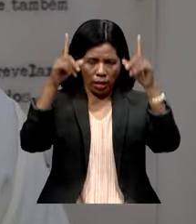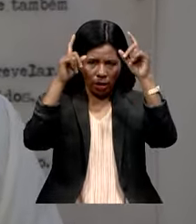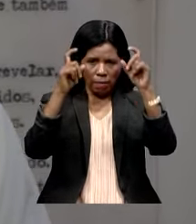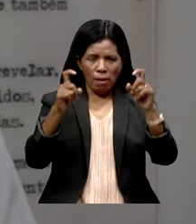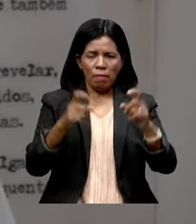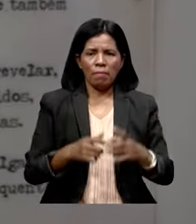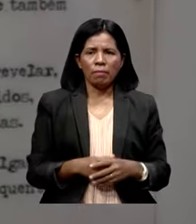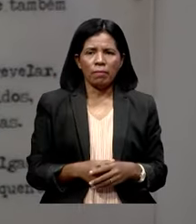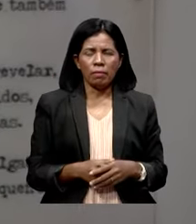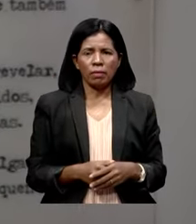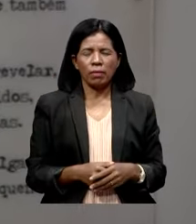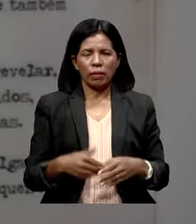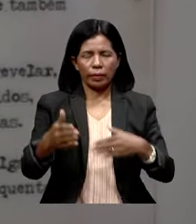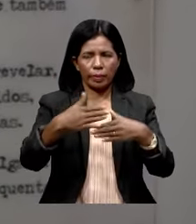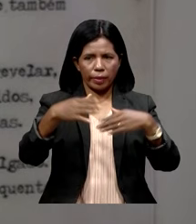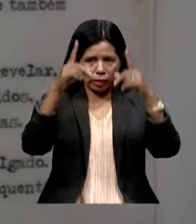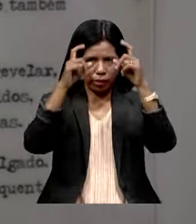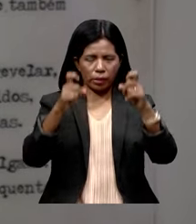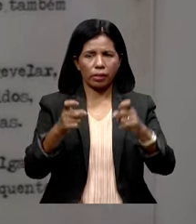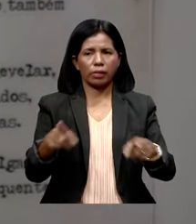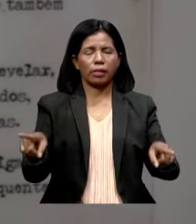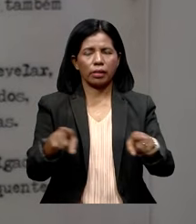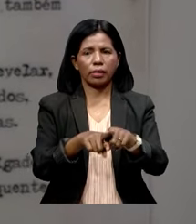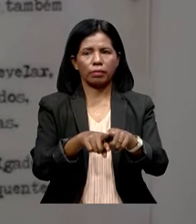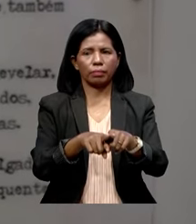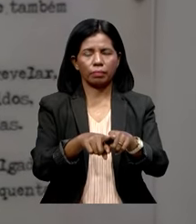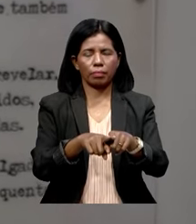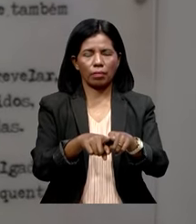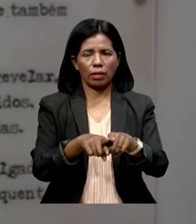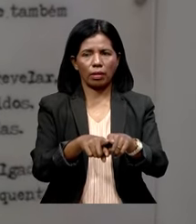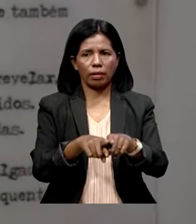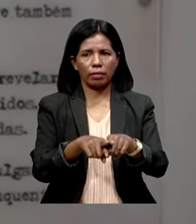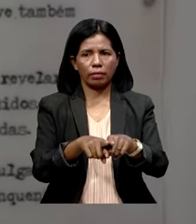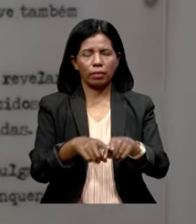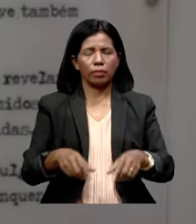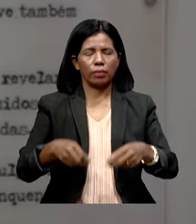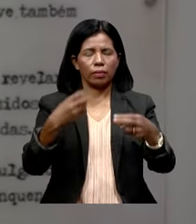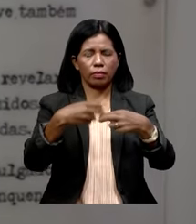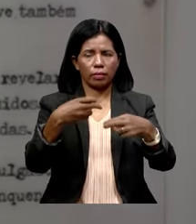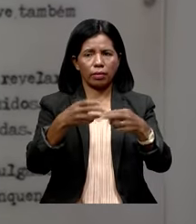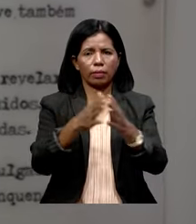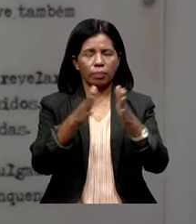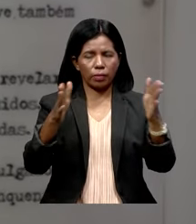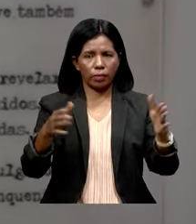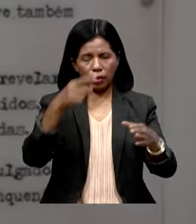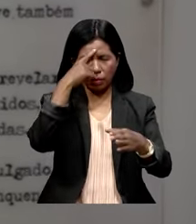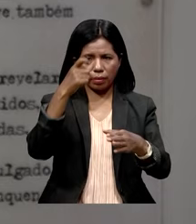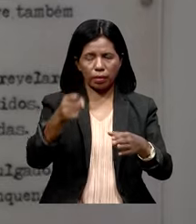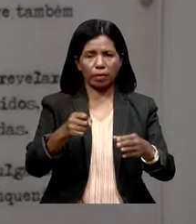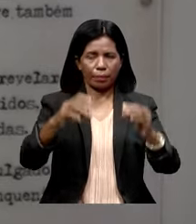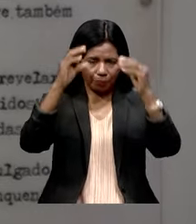ano escolar nia e nessa aí foi impacto bot também agora